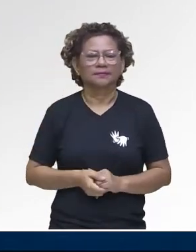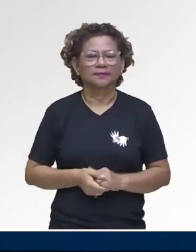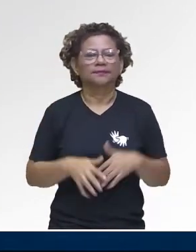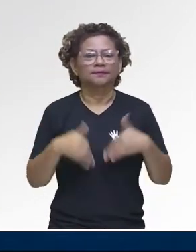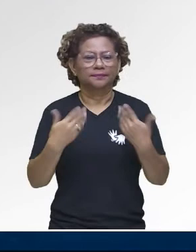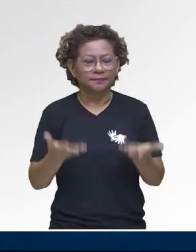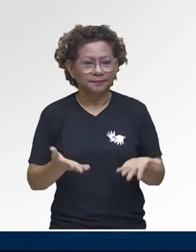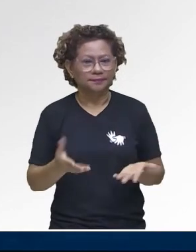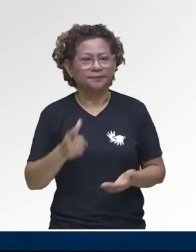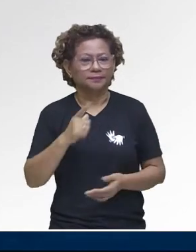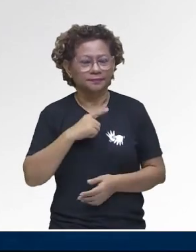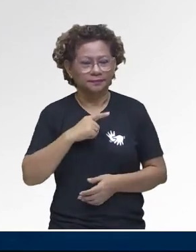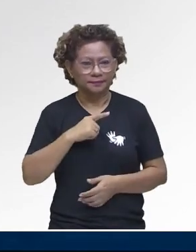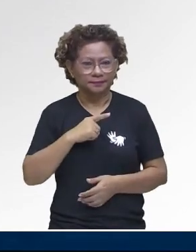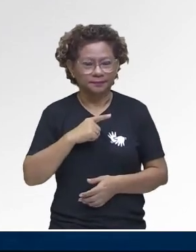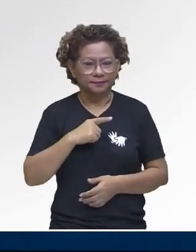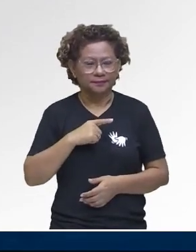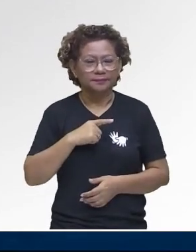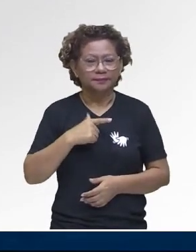temos